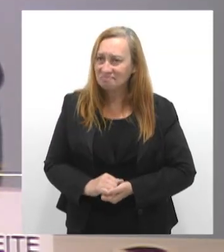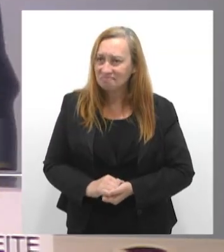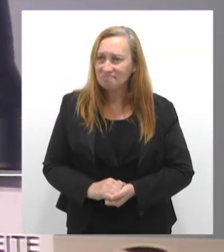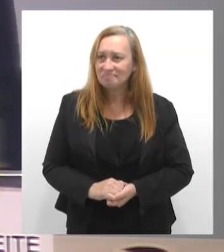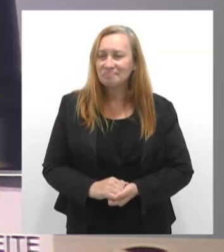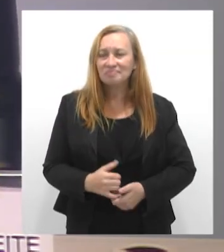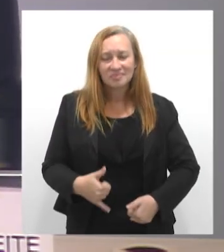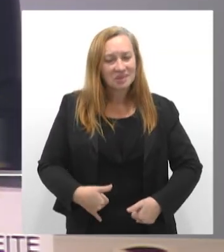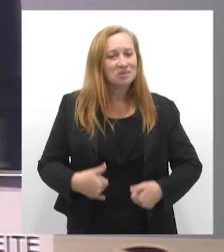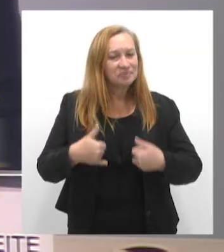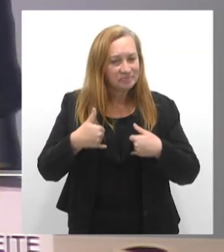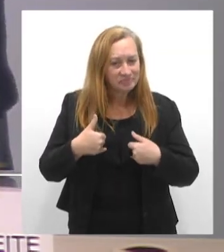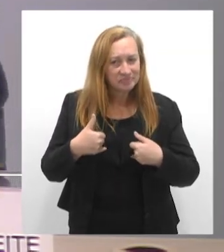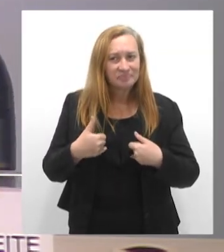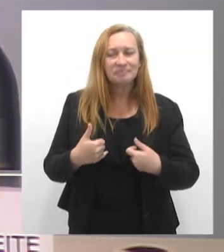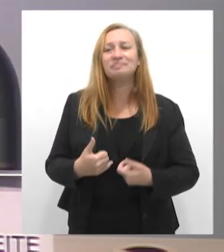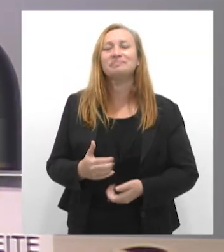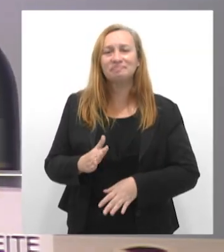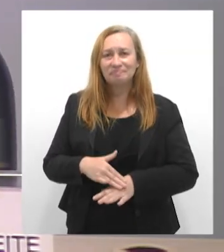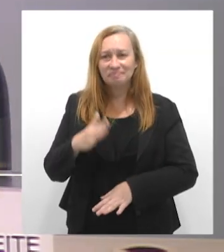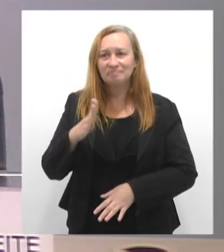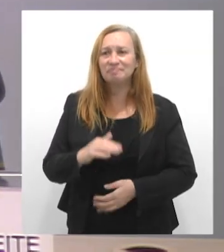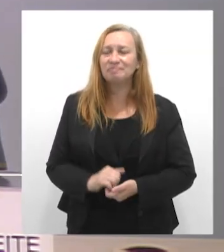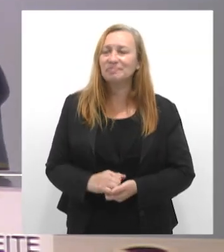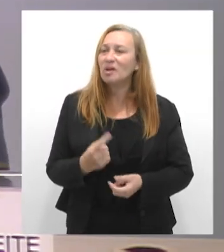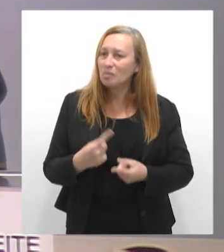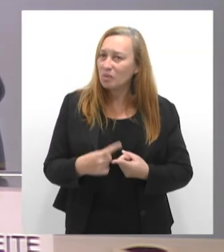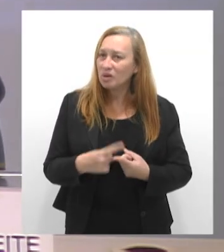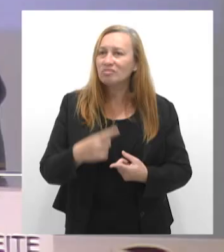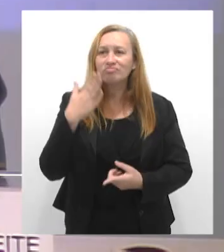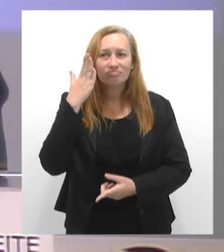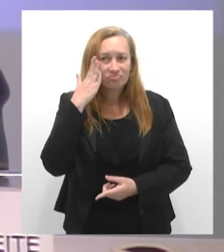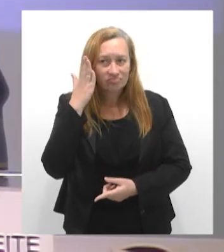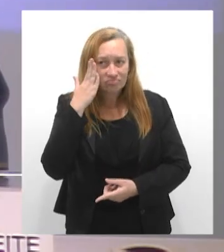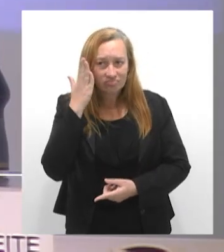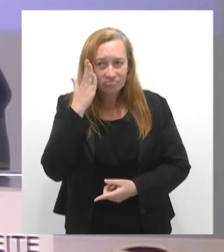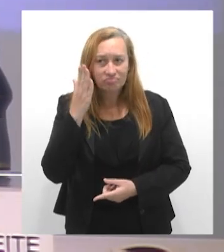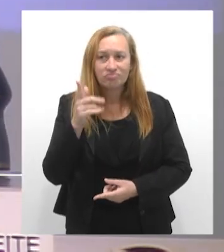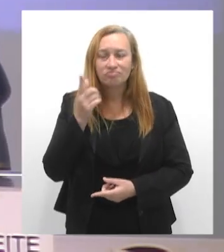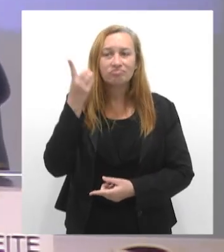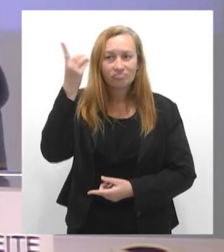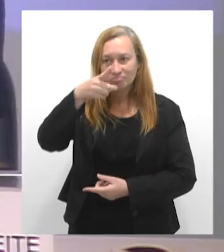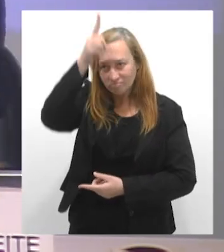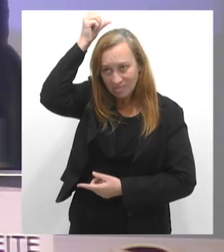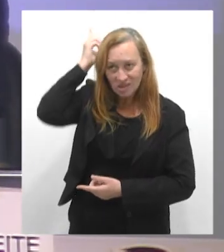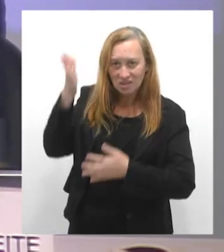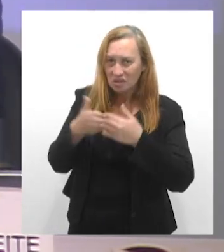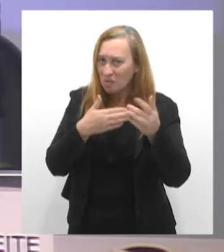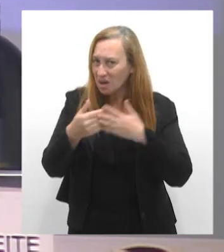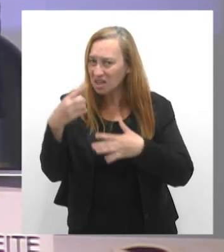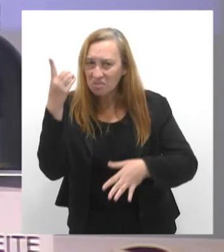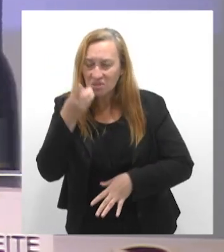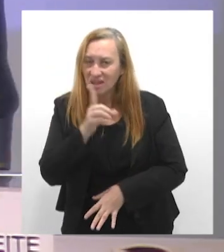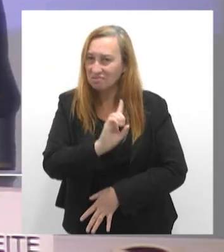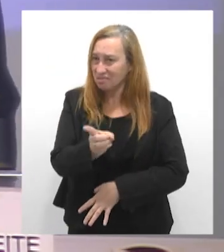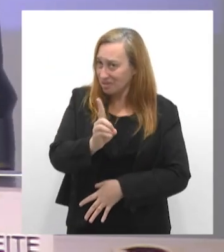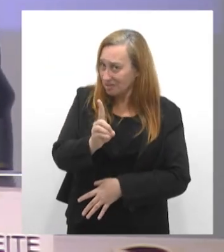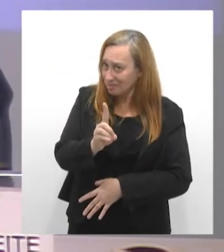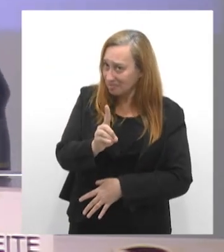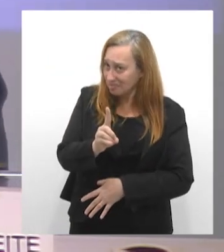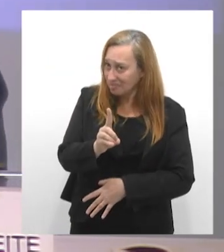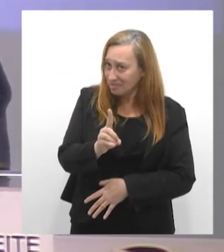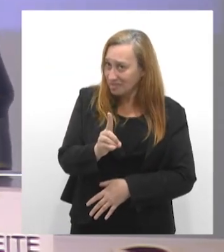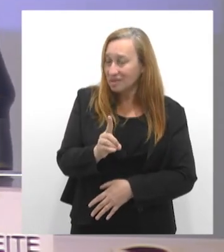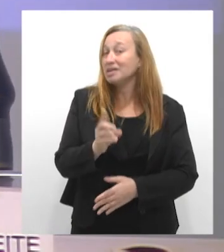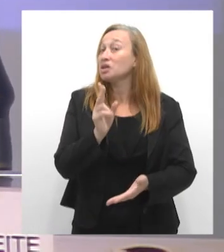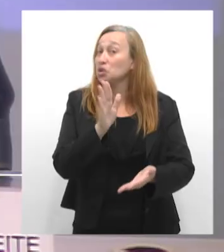É uma honra muito maior, porque a gente sabe que o Luiz Paulo não é um deputado qualquer. Além